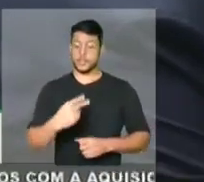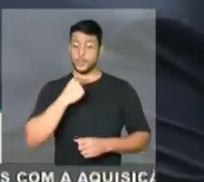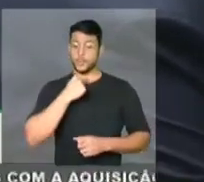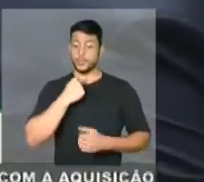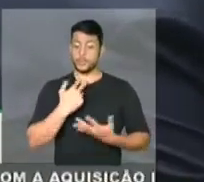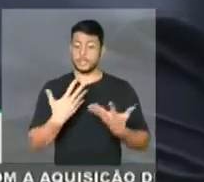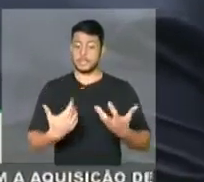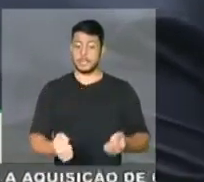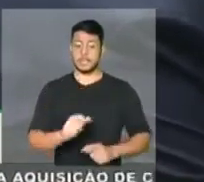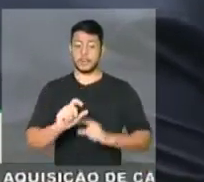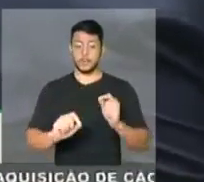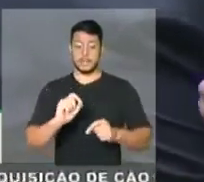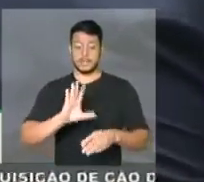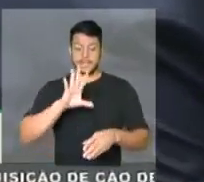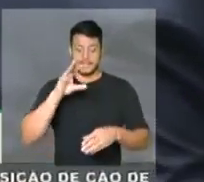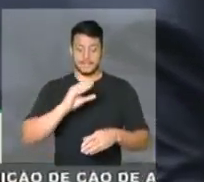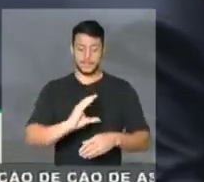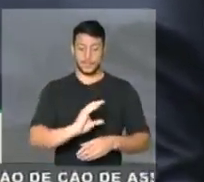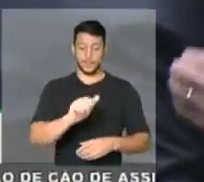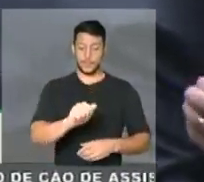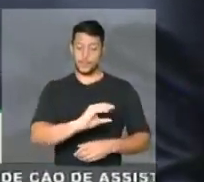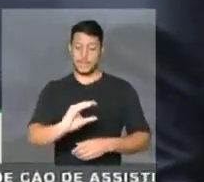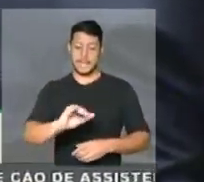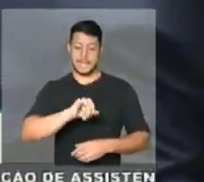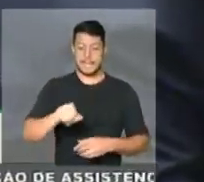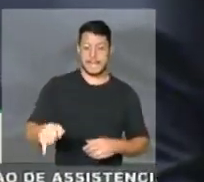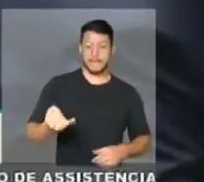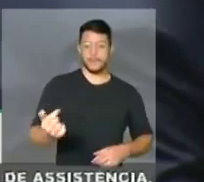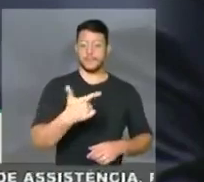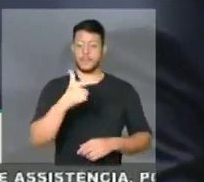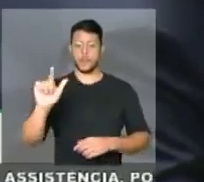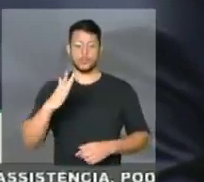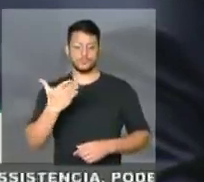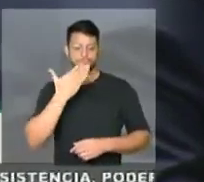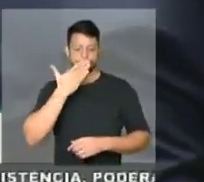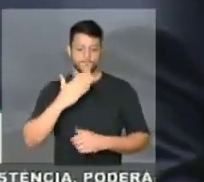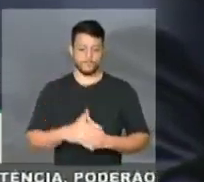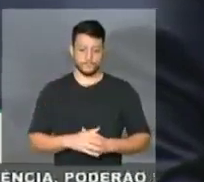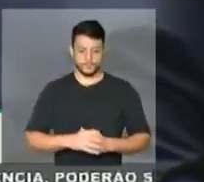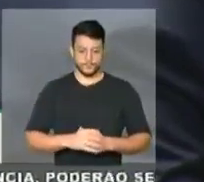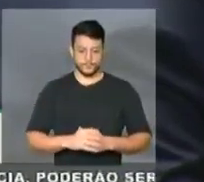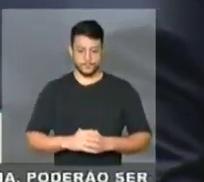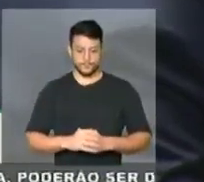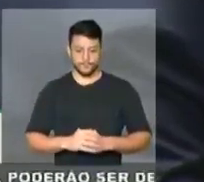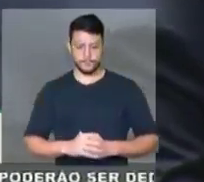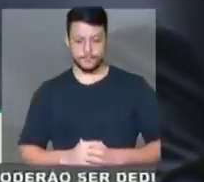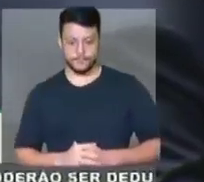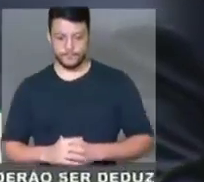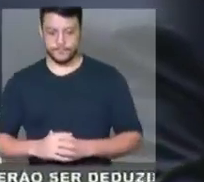permitir que por dentro dos CACs muita gente se aproveite para tentar uma arma de forma ilícita. Por isso a obstrução da minoria.